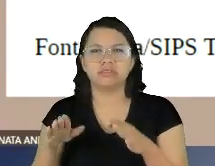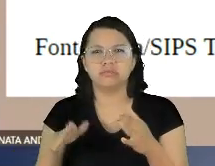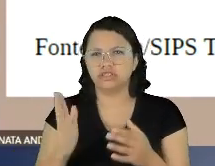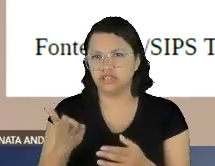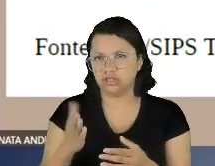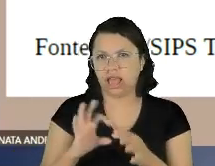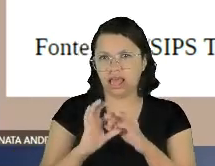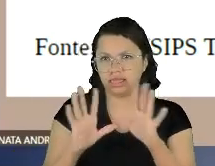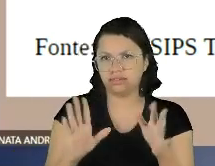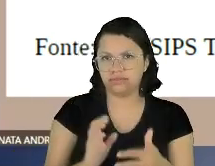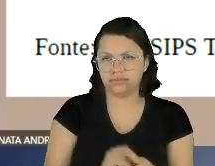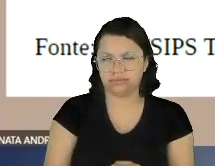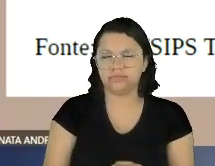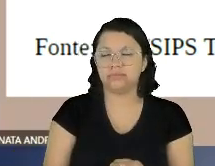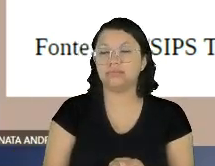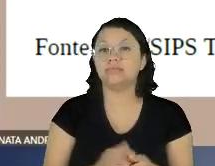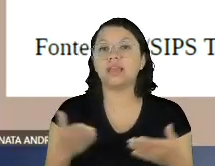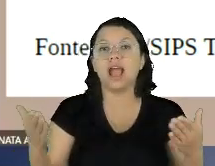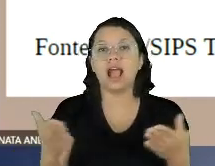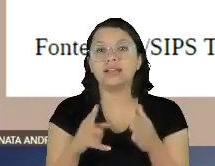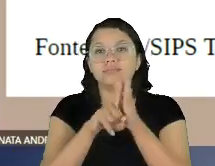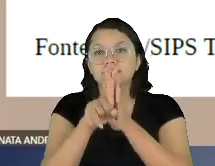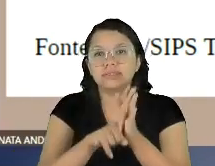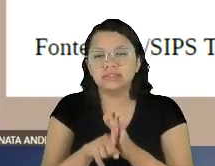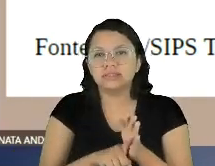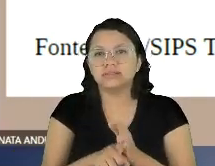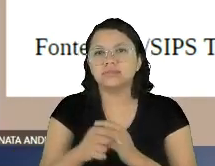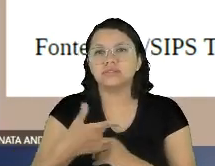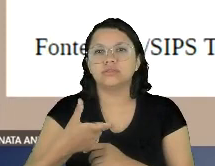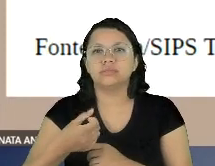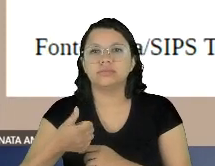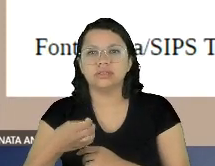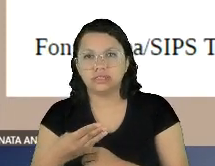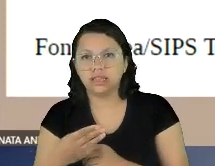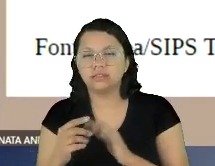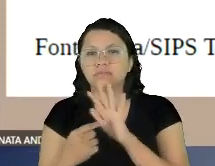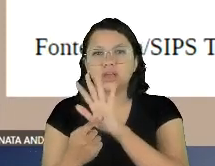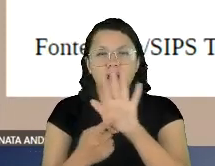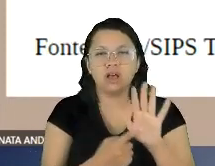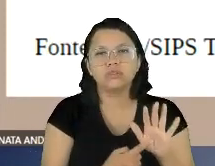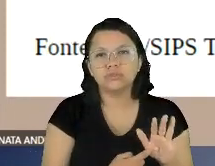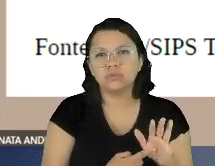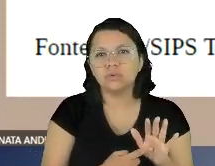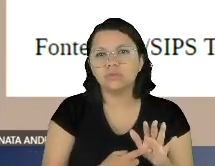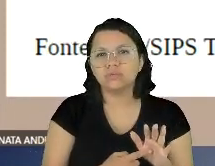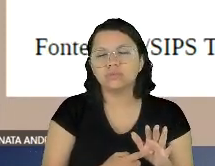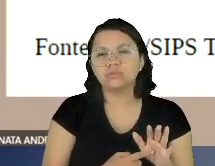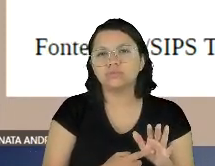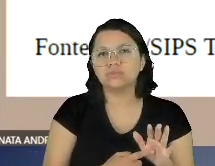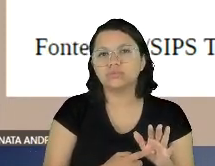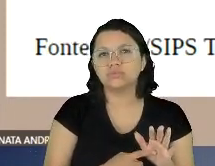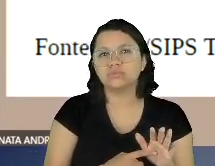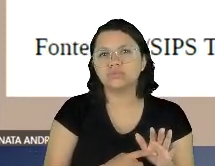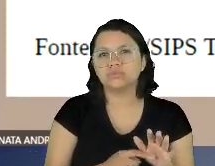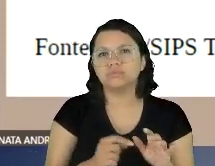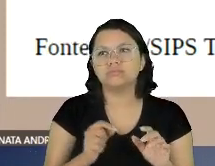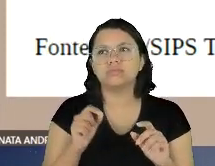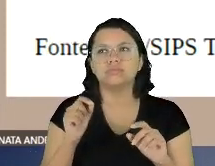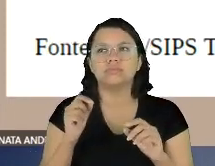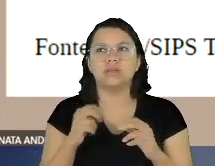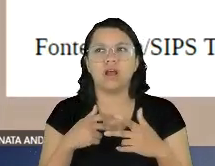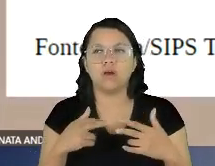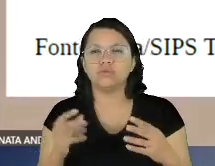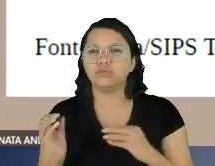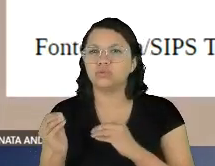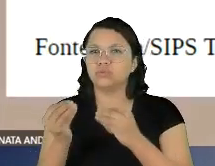menos. Essa pesquisa de 2013 demonstrou uma coisa que eu trouxe aqui